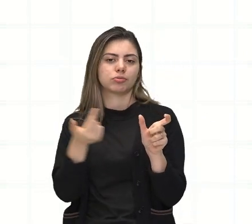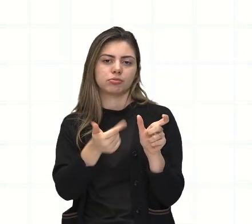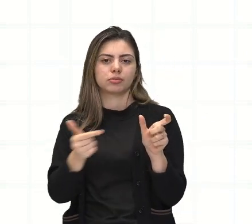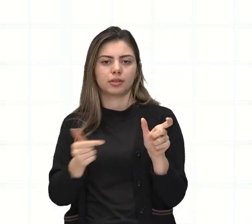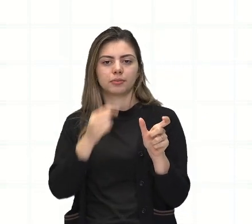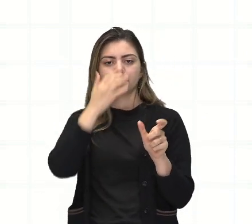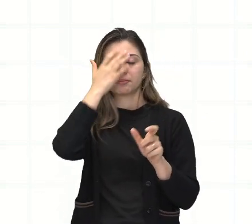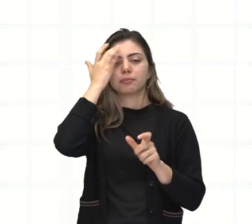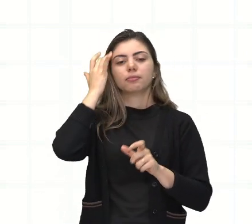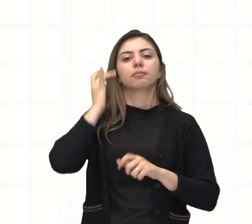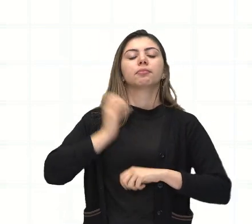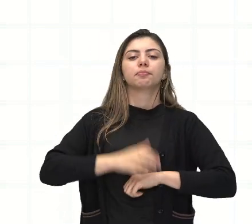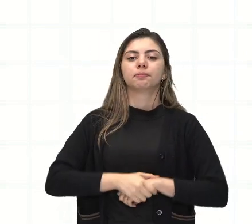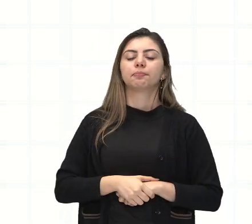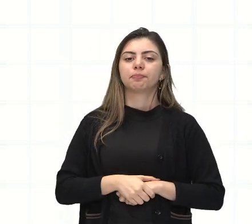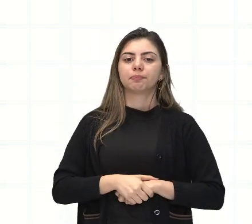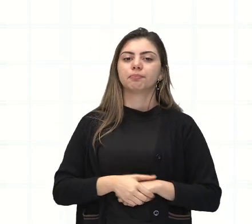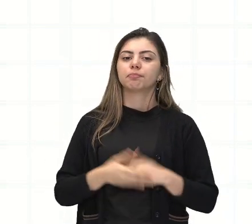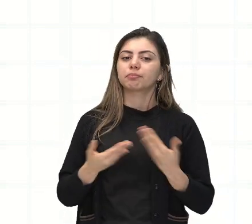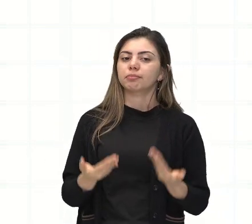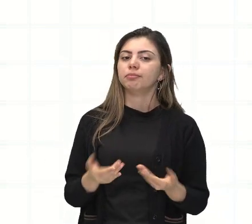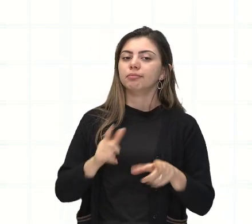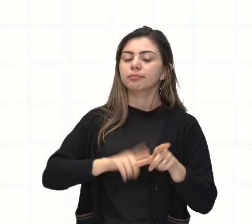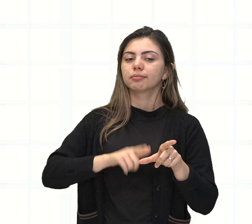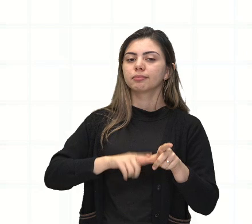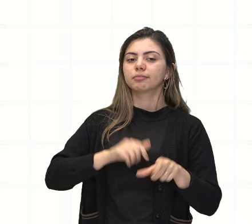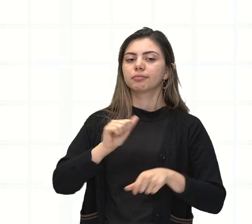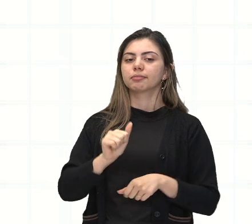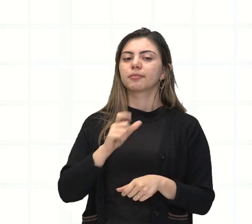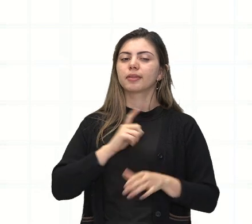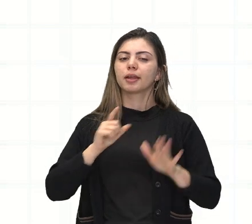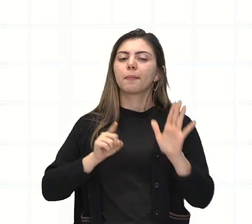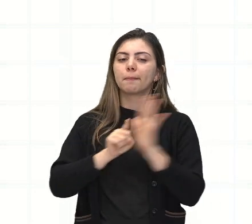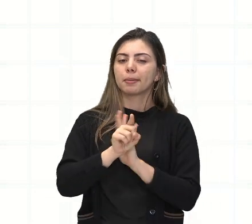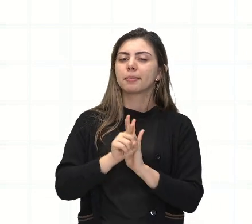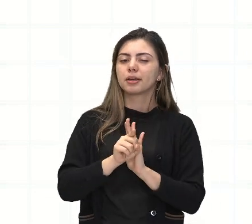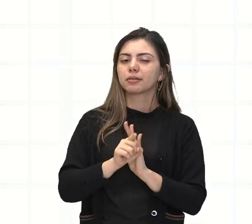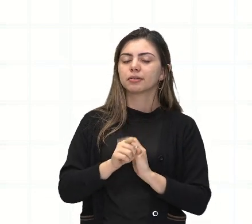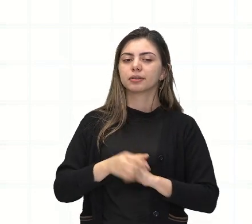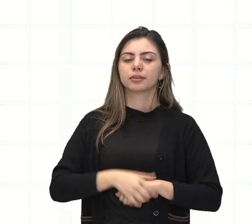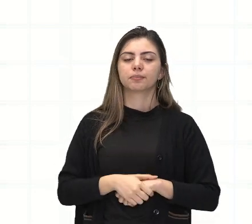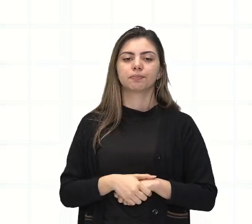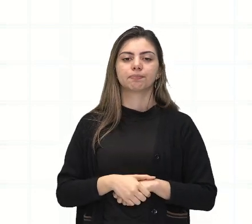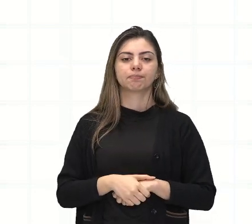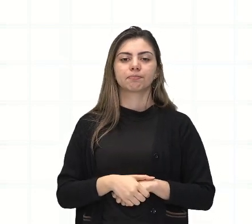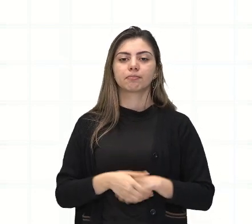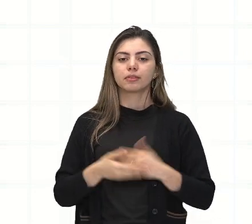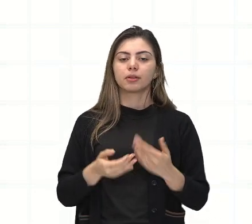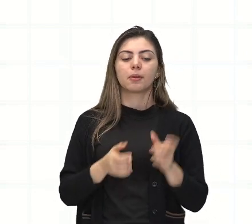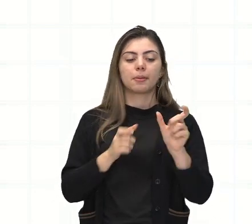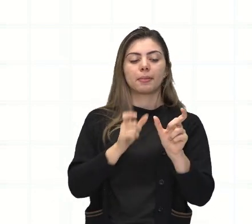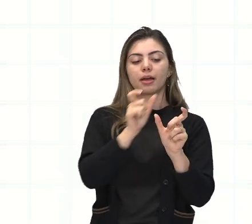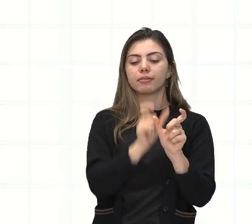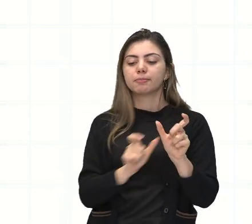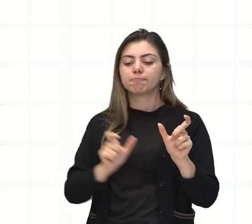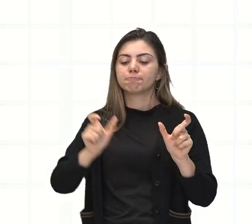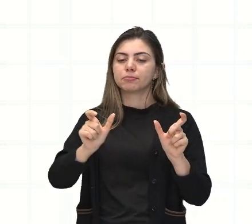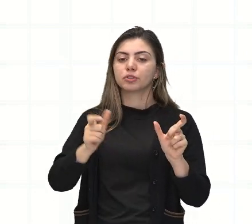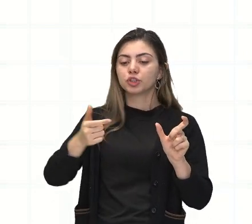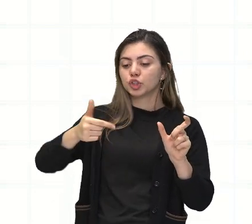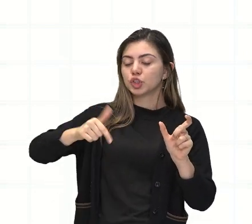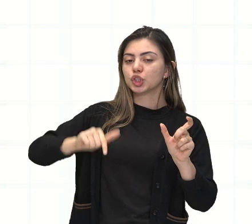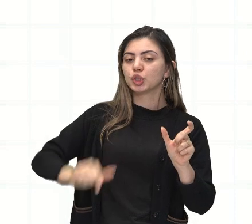E aí, temos aqui a letra A, uma indagação. Para evitar repetição da